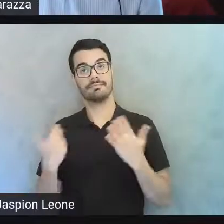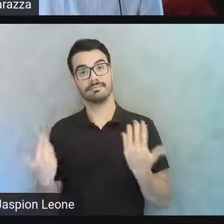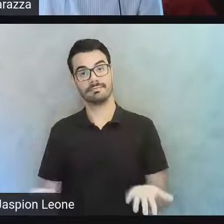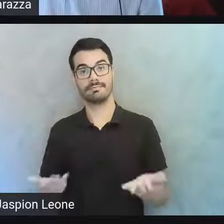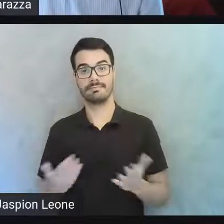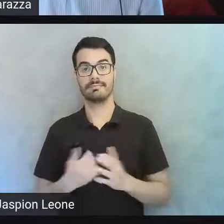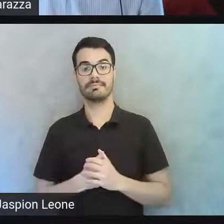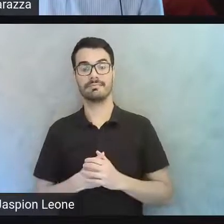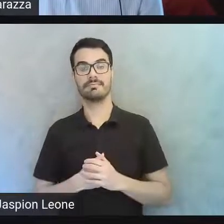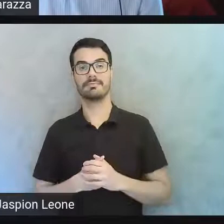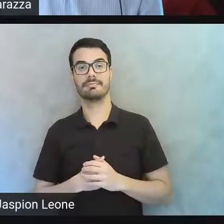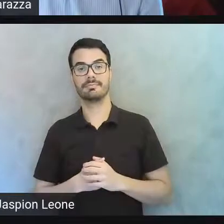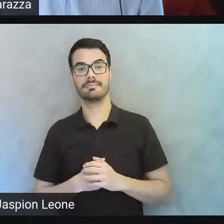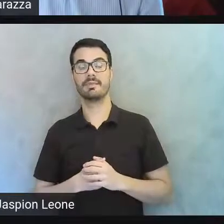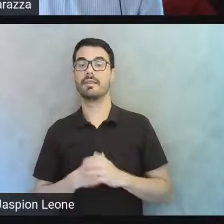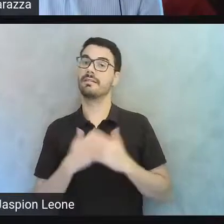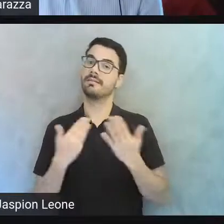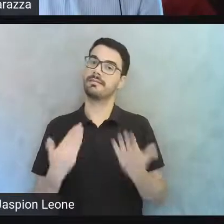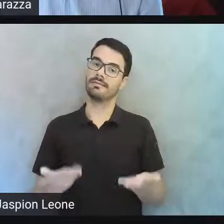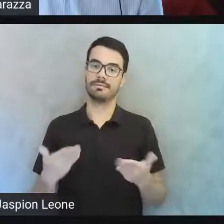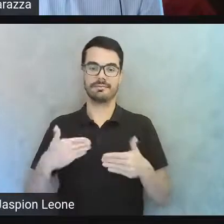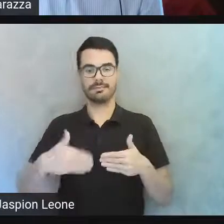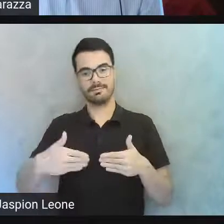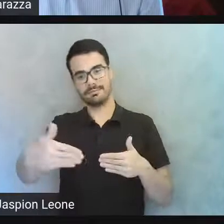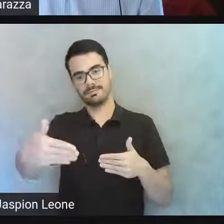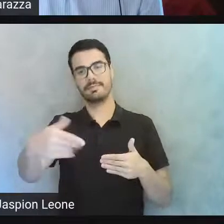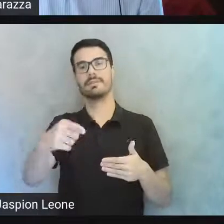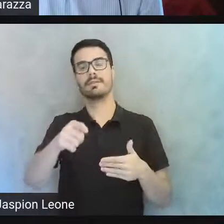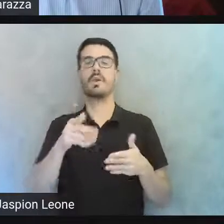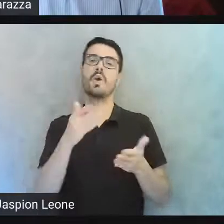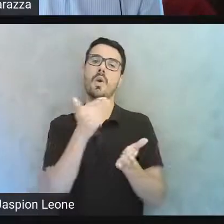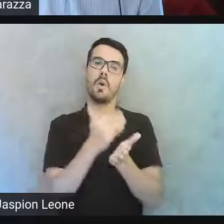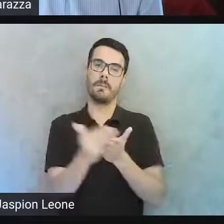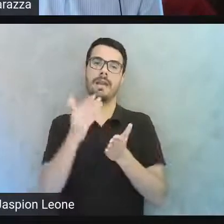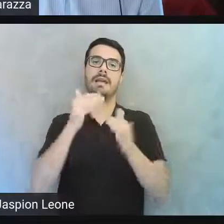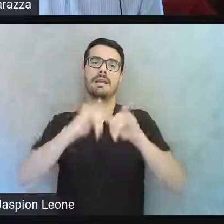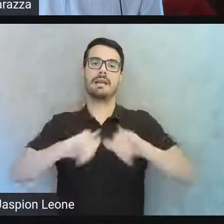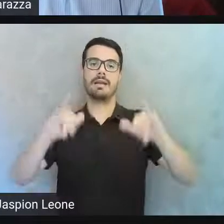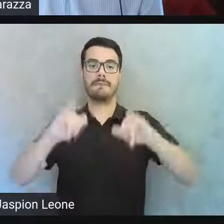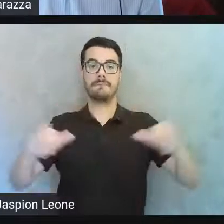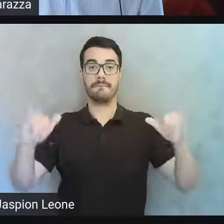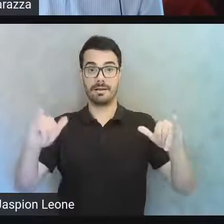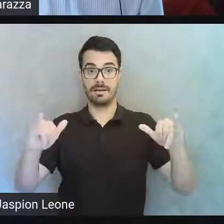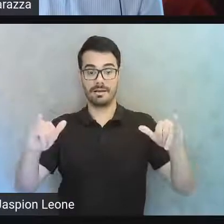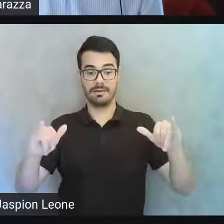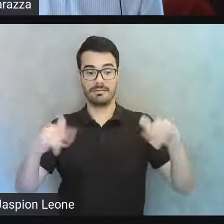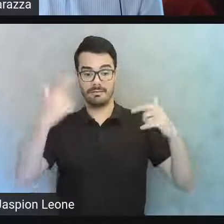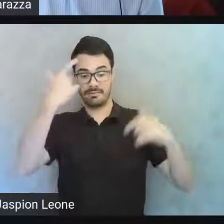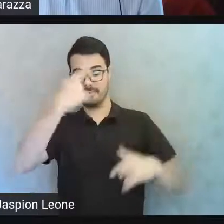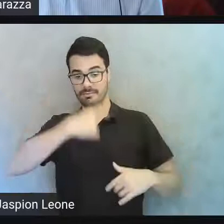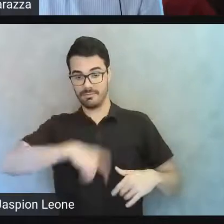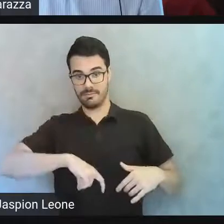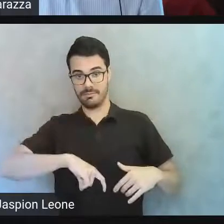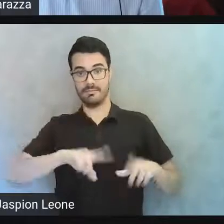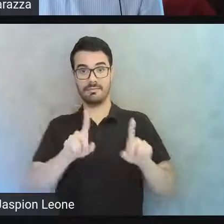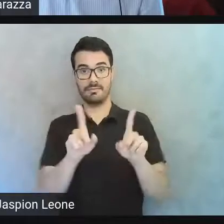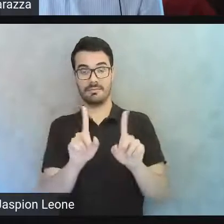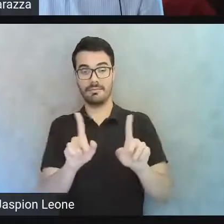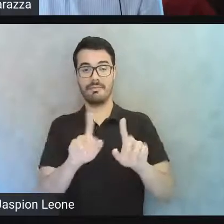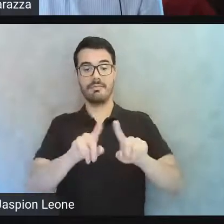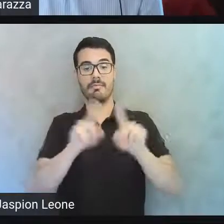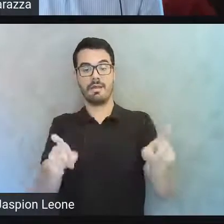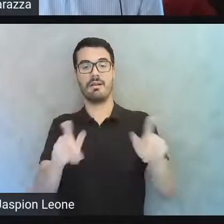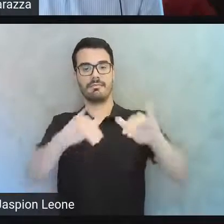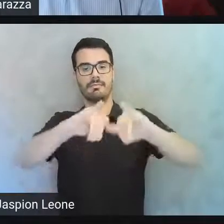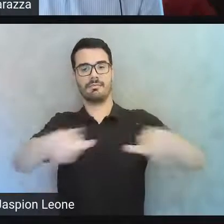sistema só diminui. Ademais, sobre isso, você começa a fazer campanha, não mais em público, né, mas campanha aquela coisa,